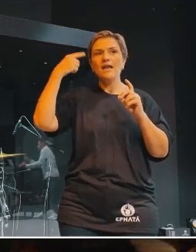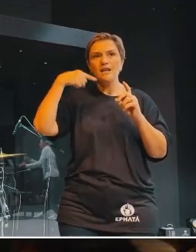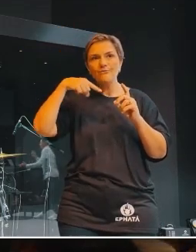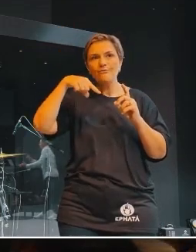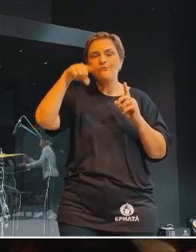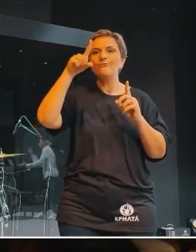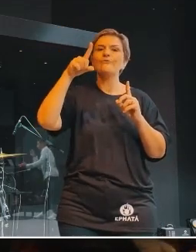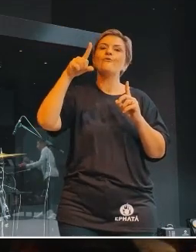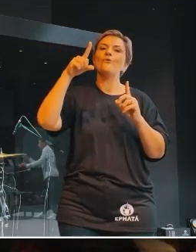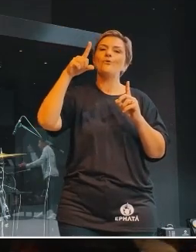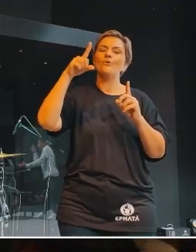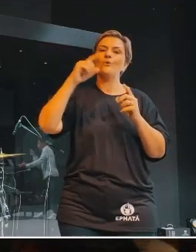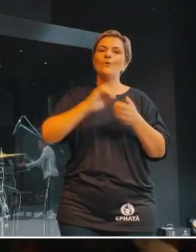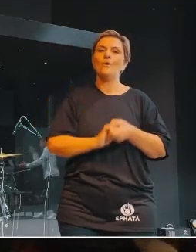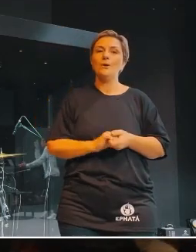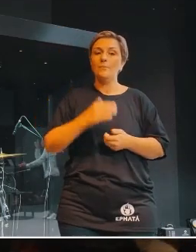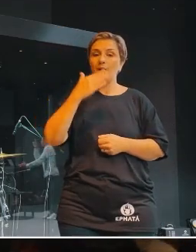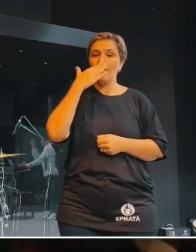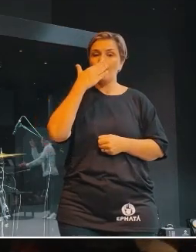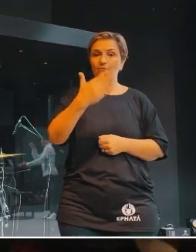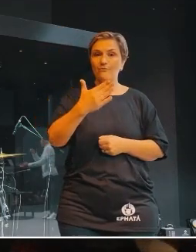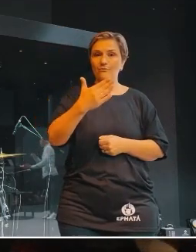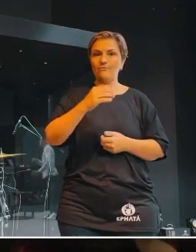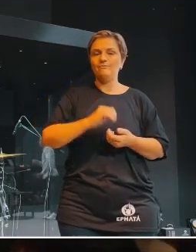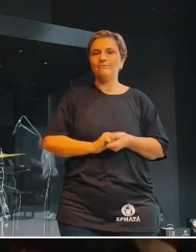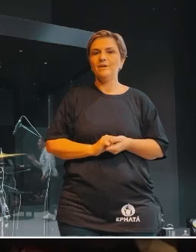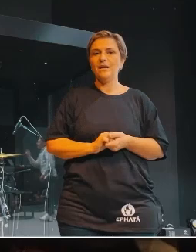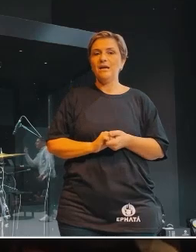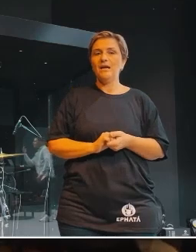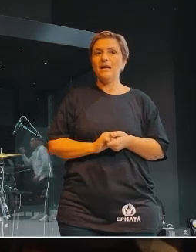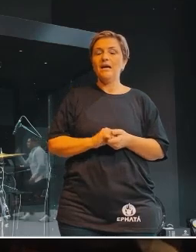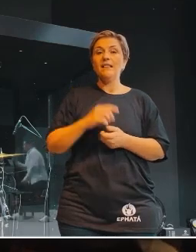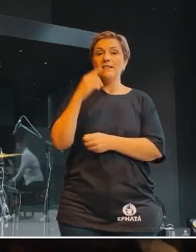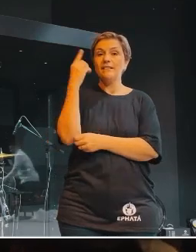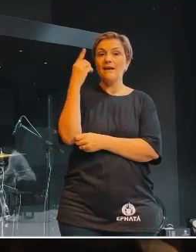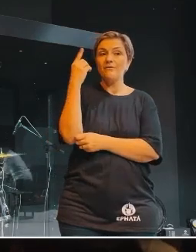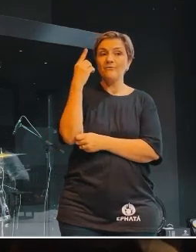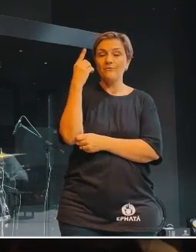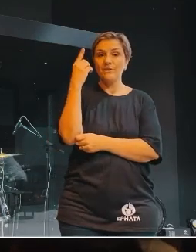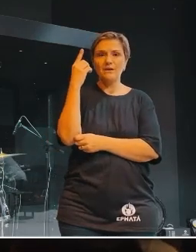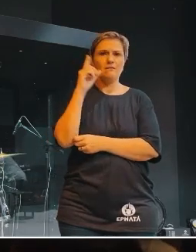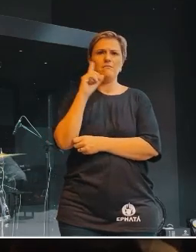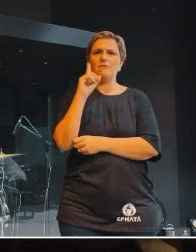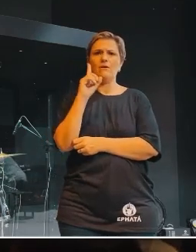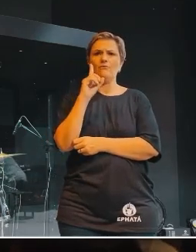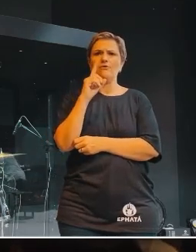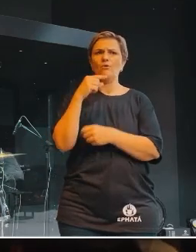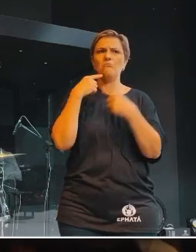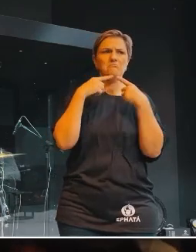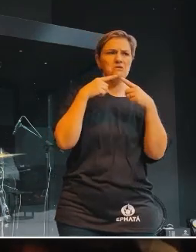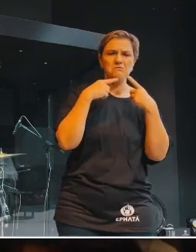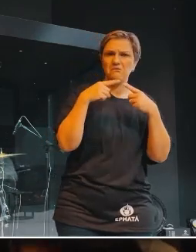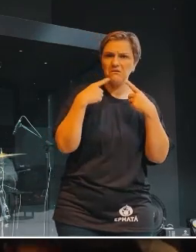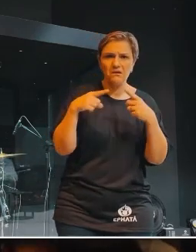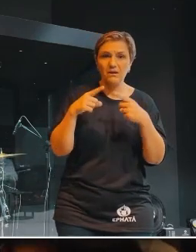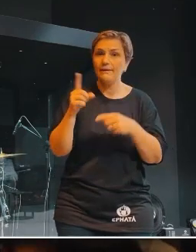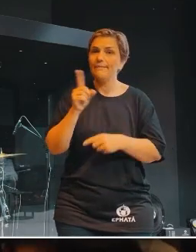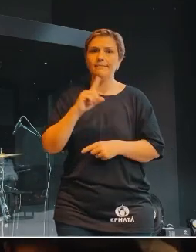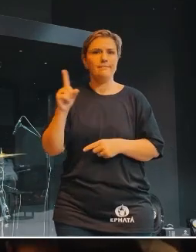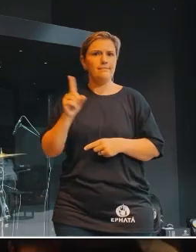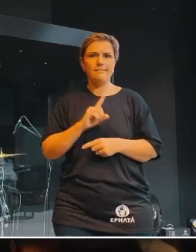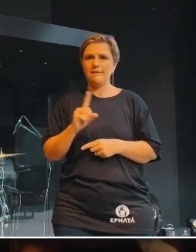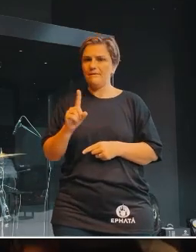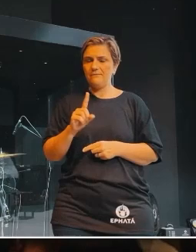batalha para enfrentá-lo. Ei, Davi não ficou murmurando, Davi não